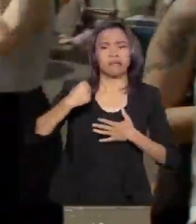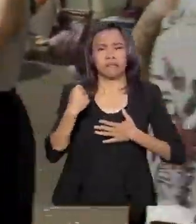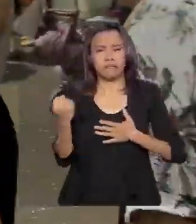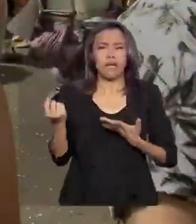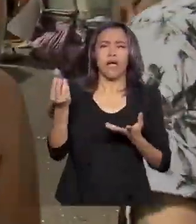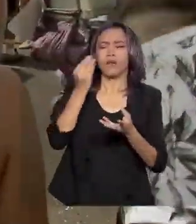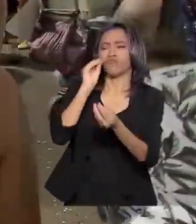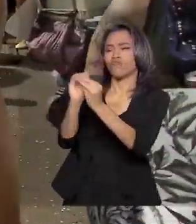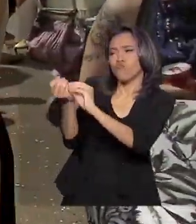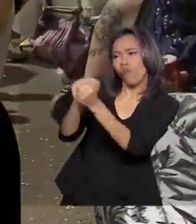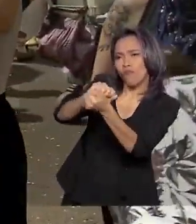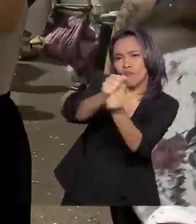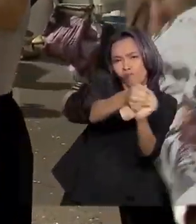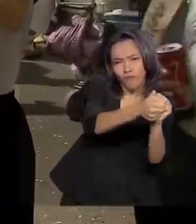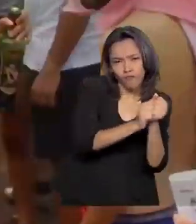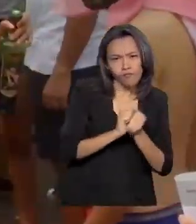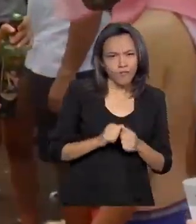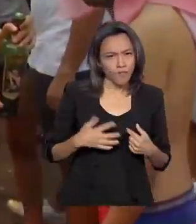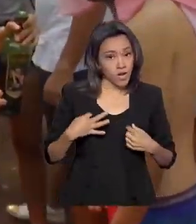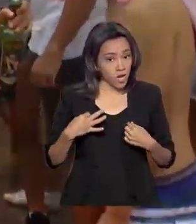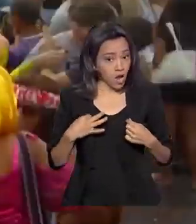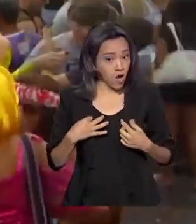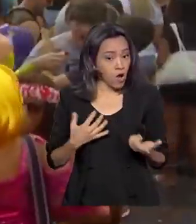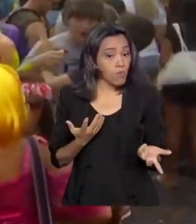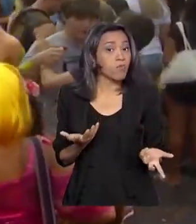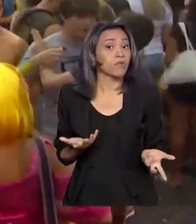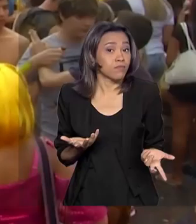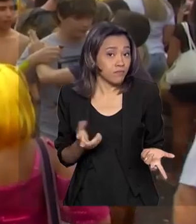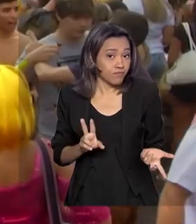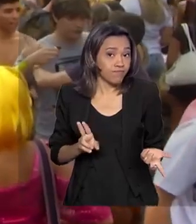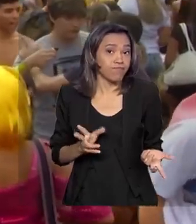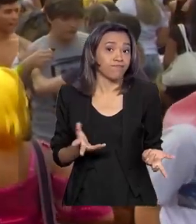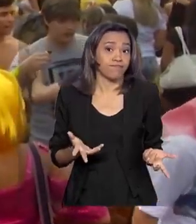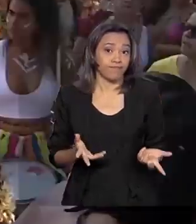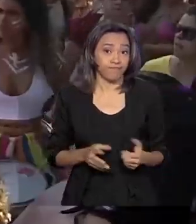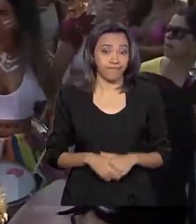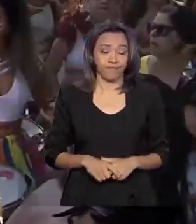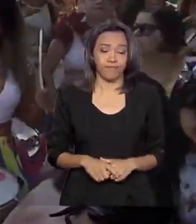trocar uns beijos e ousar na roupa. Por que não?